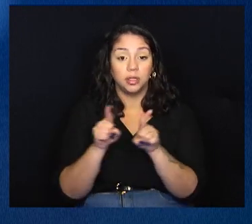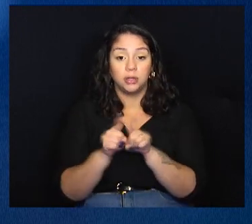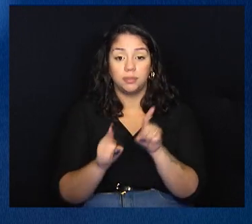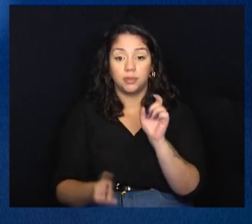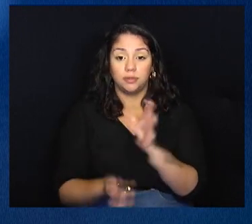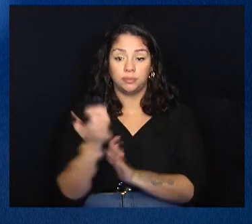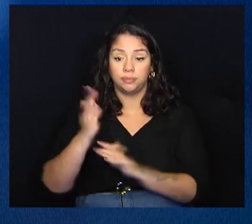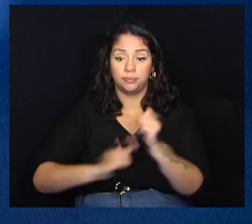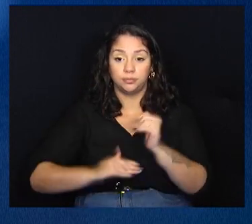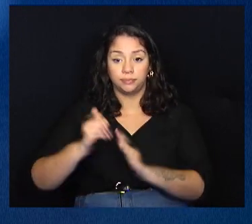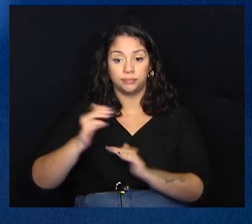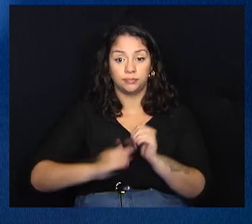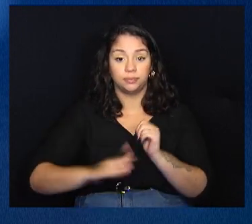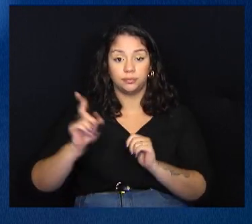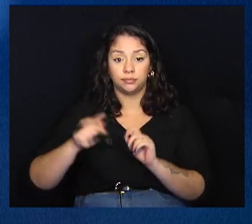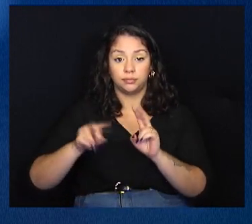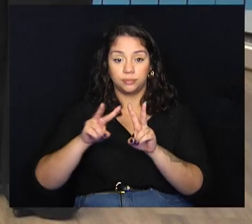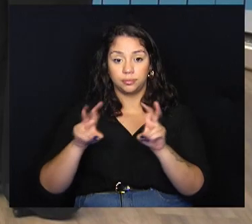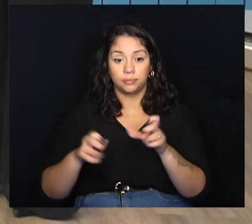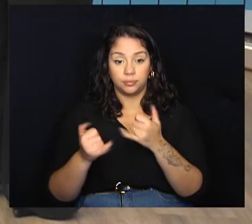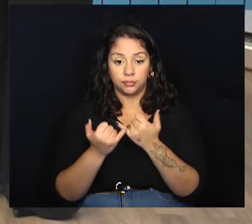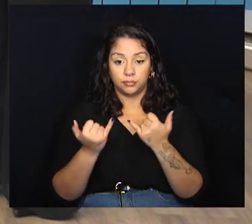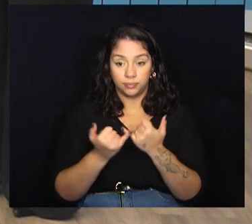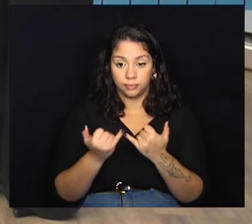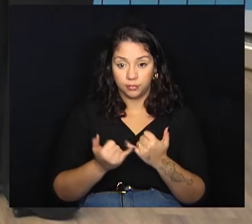em alusão ao tema.